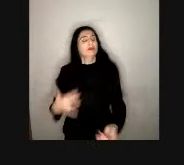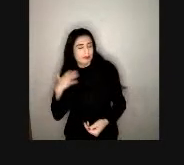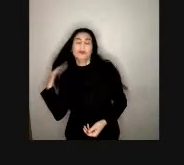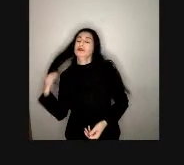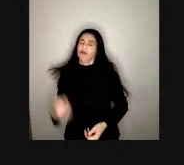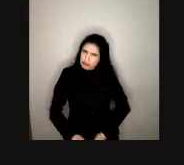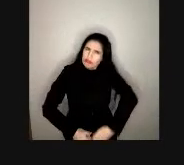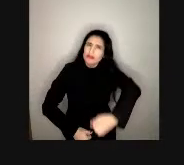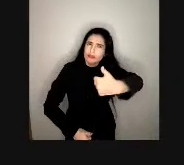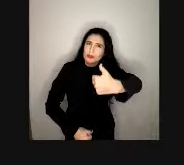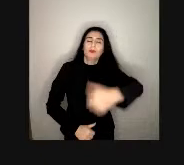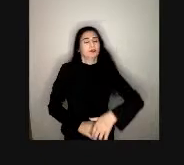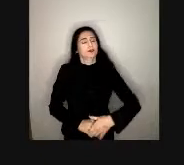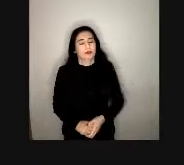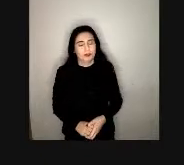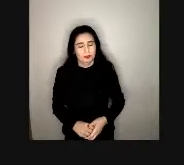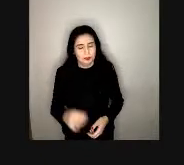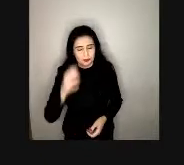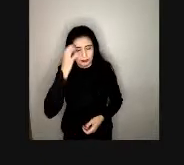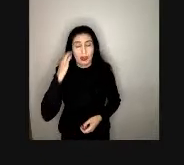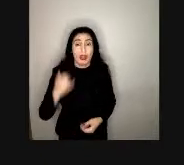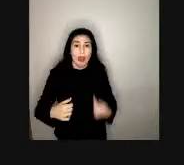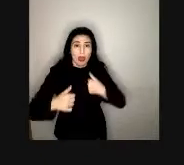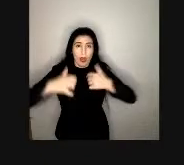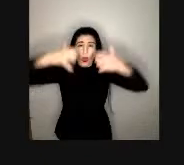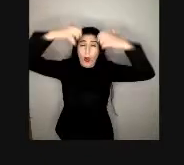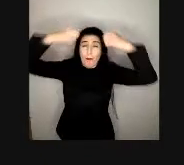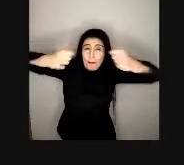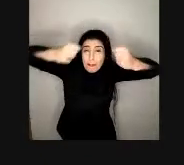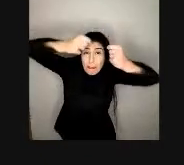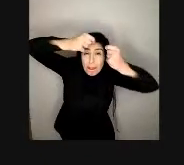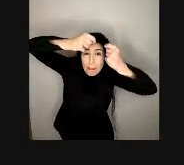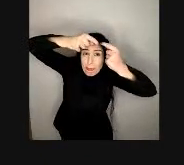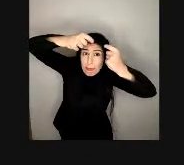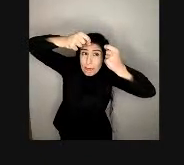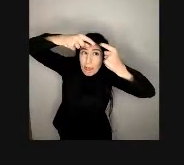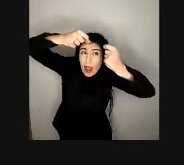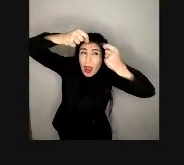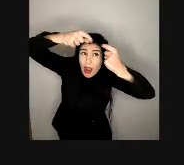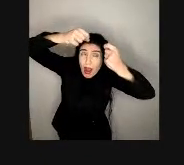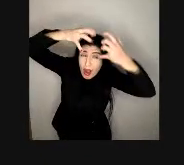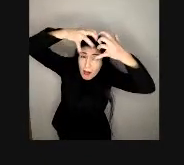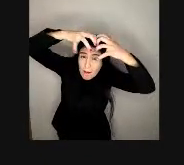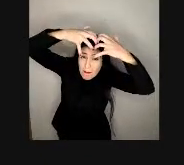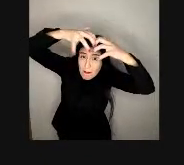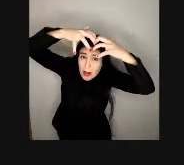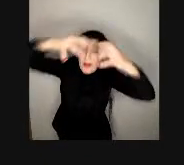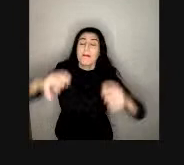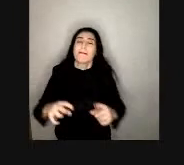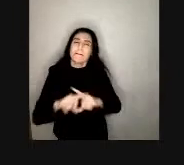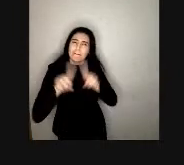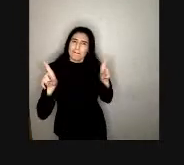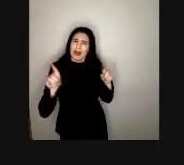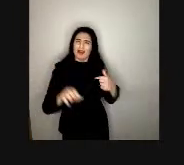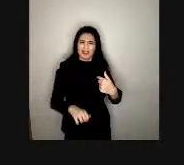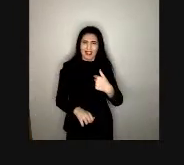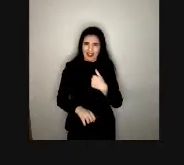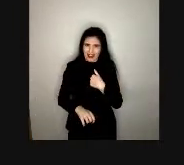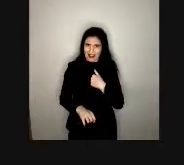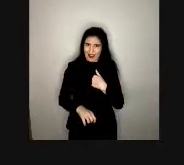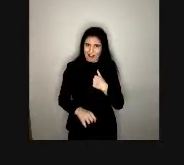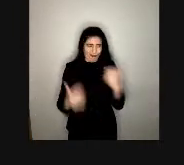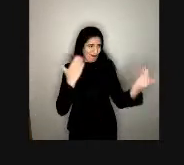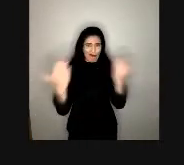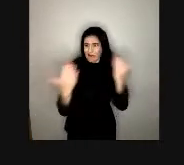aí. Eu tive esse astrocitoma anaplásico grau 3, eu estou bem e eu sei que eu sou mais do que a doença. Foi isso que eu